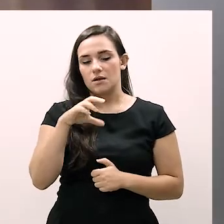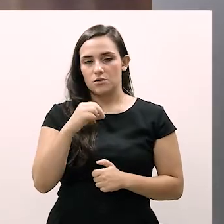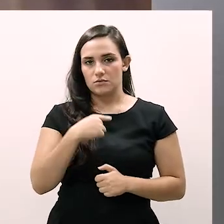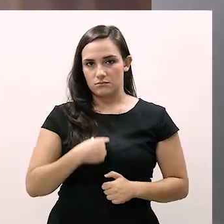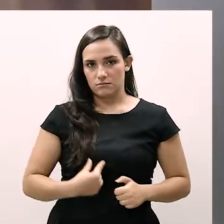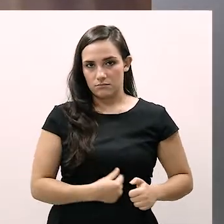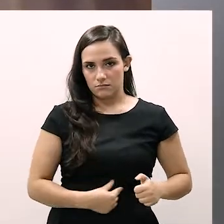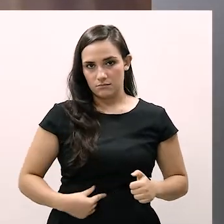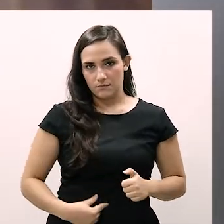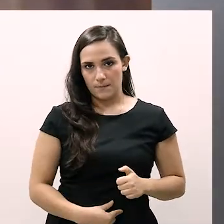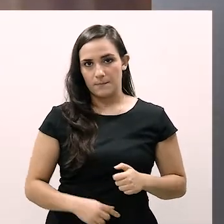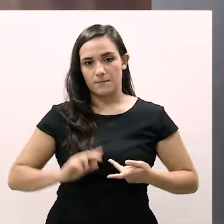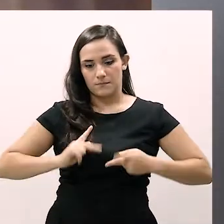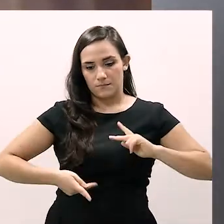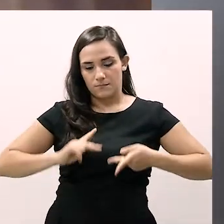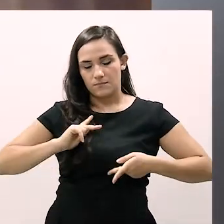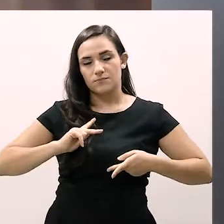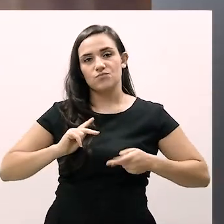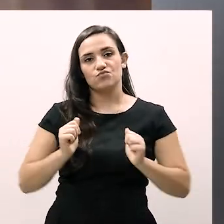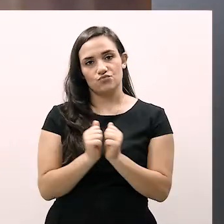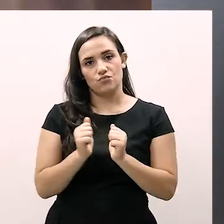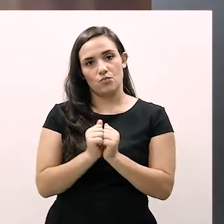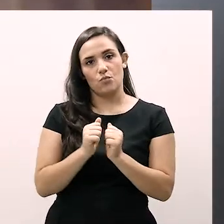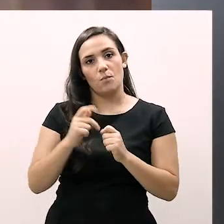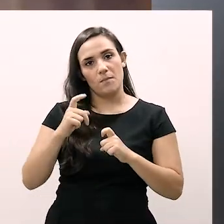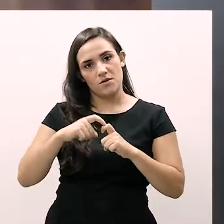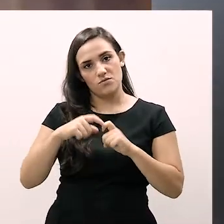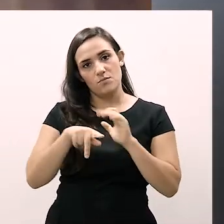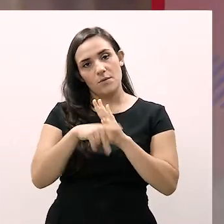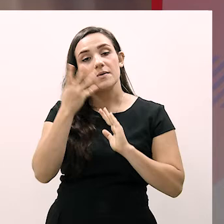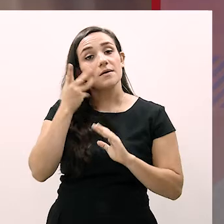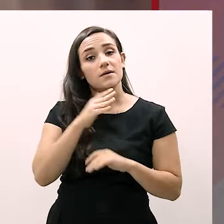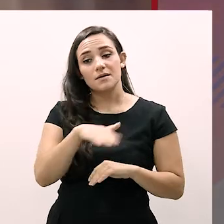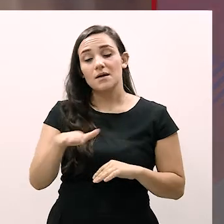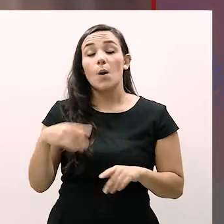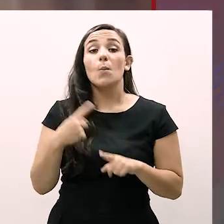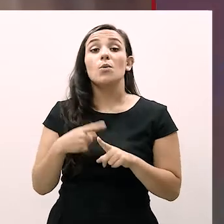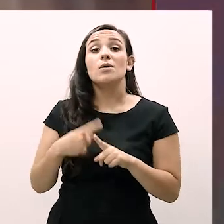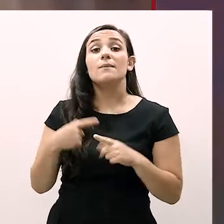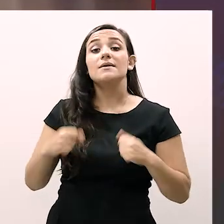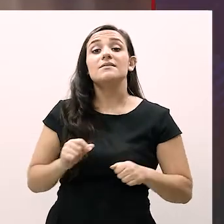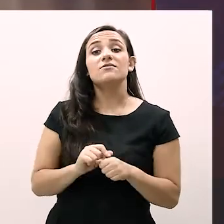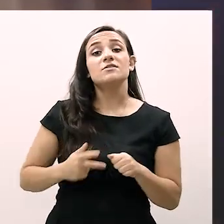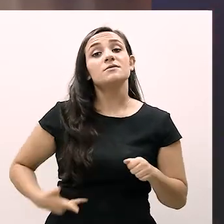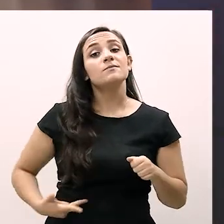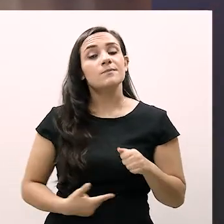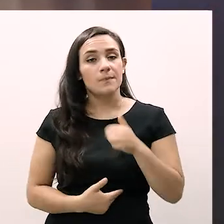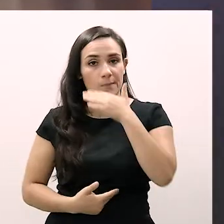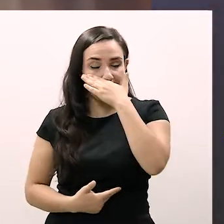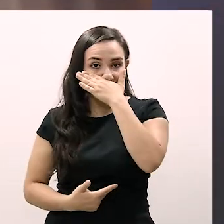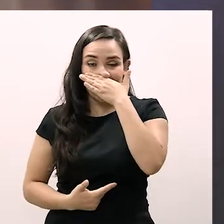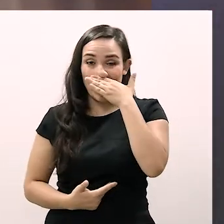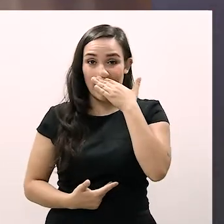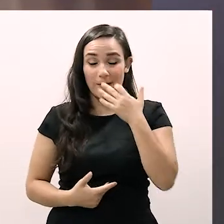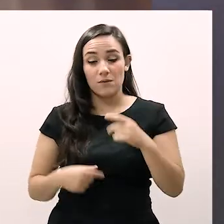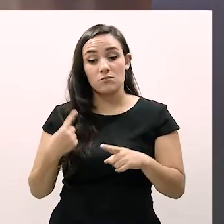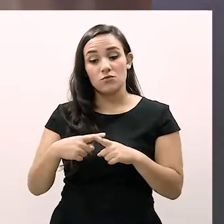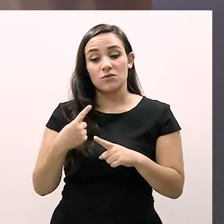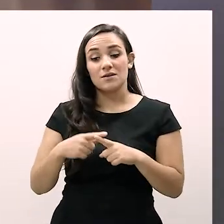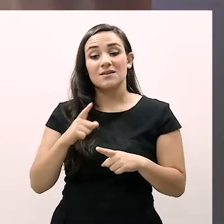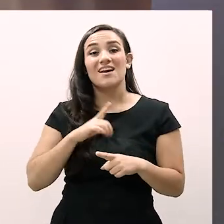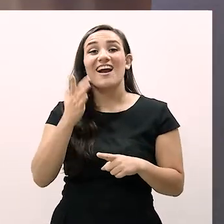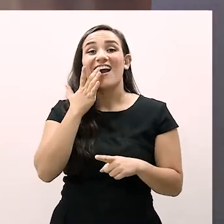precisa terminar a maturidade óssea para ele ser operado. Nos Estados Unidos é um pouquinho mais precoce, mas eles se baseiam